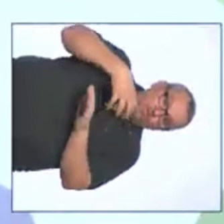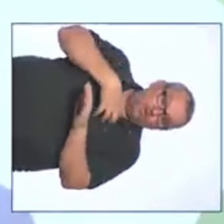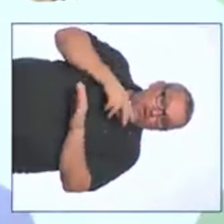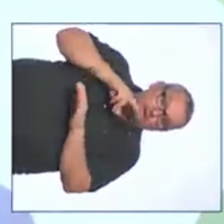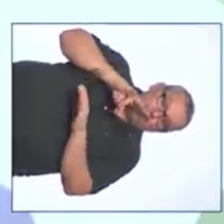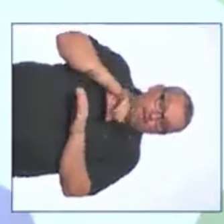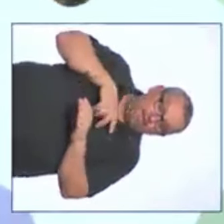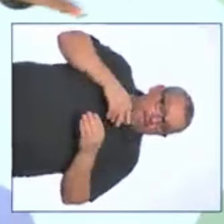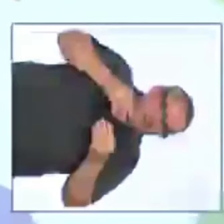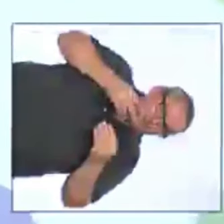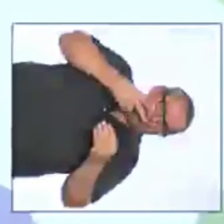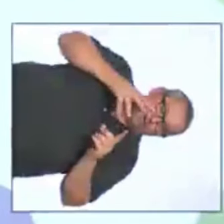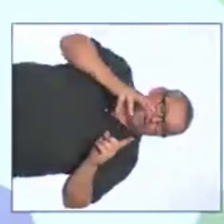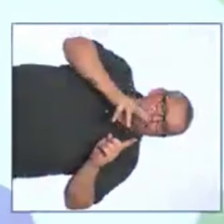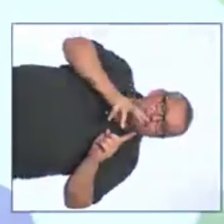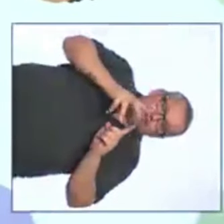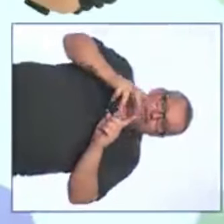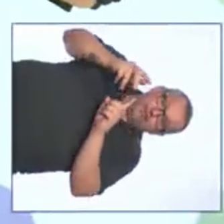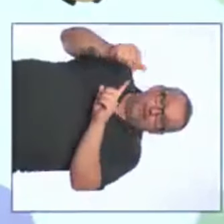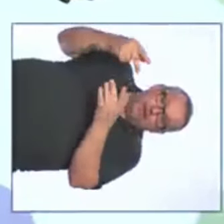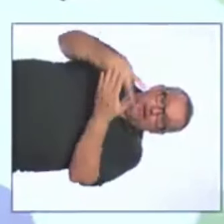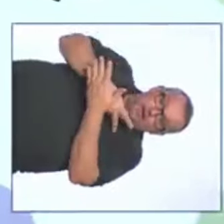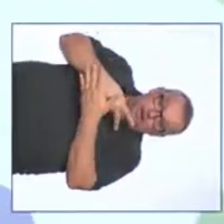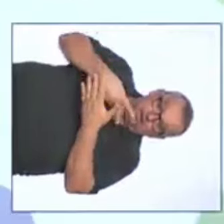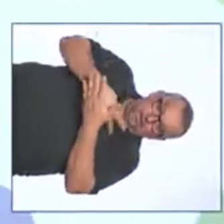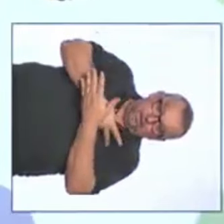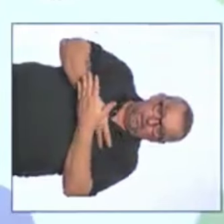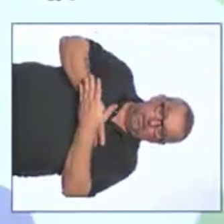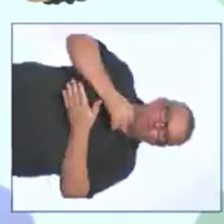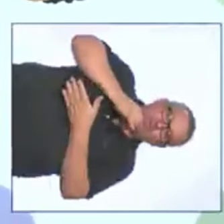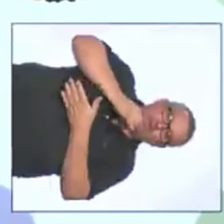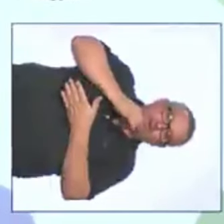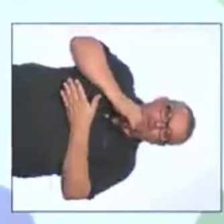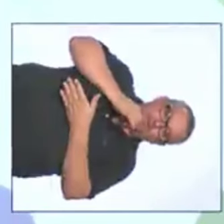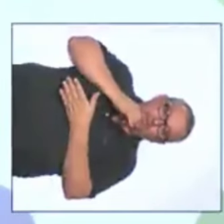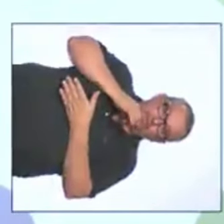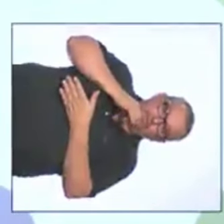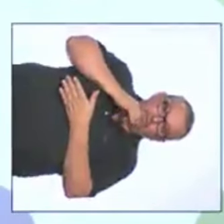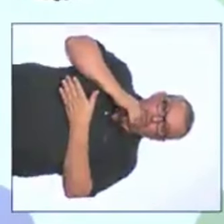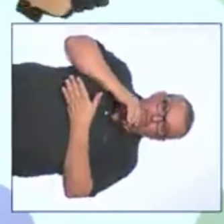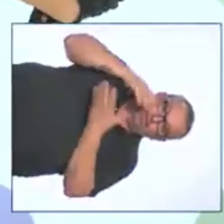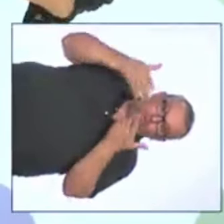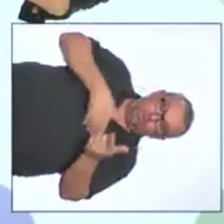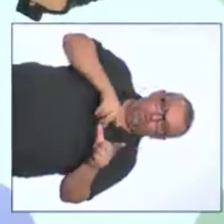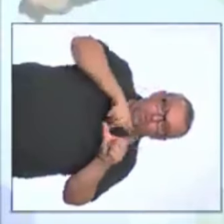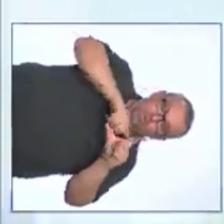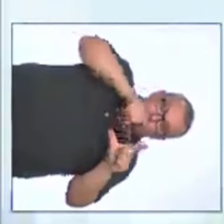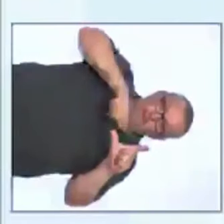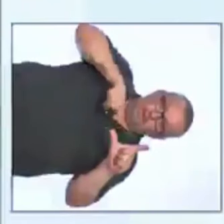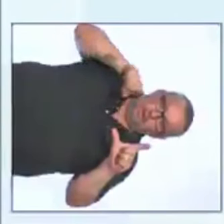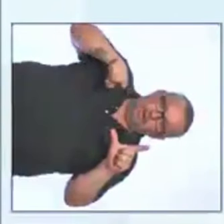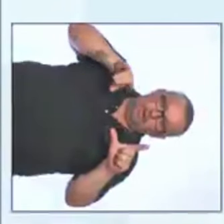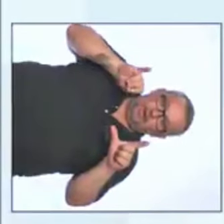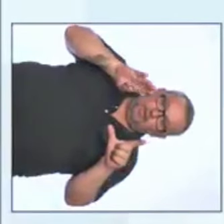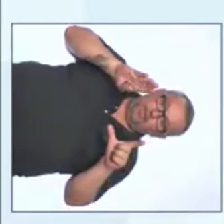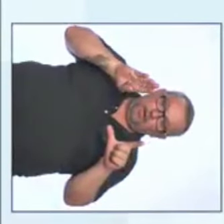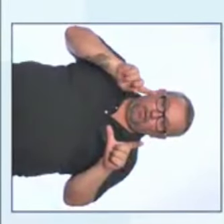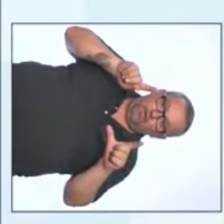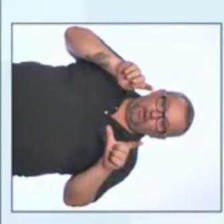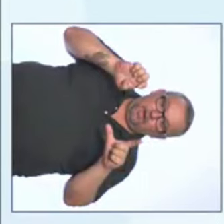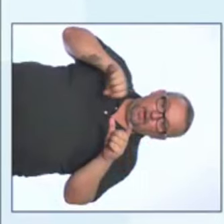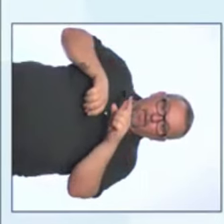vai induzir a gente ao erro tá então por exemplo eu trouxe esse gráfico do IBGE pra vocês que fala sobre